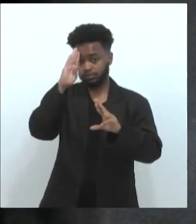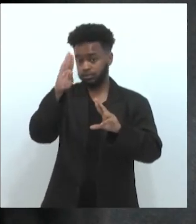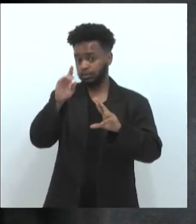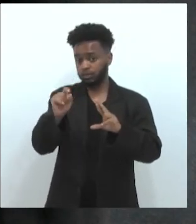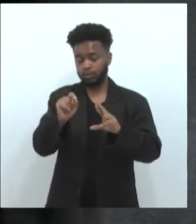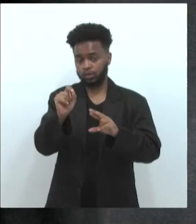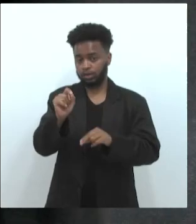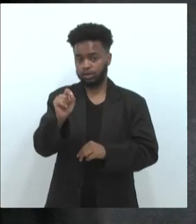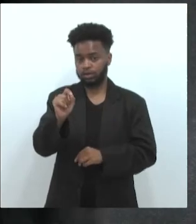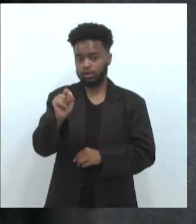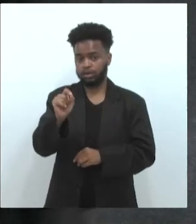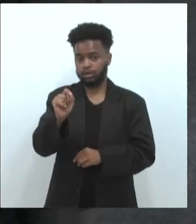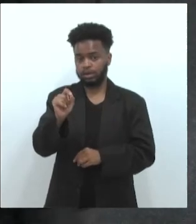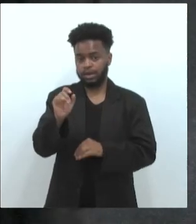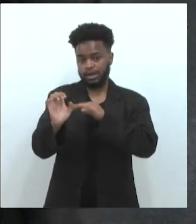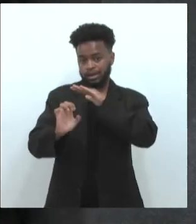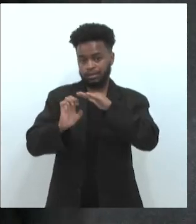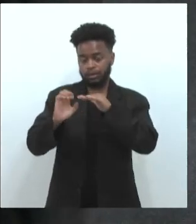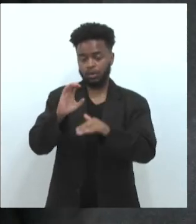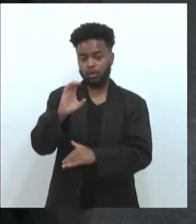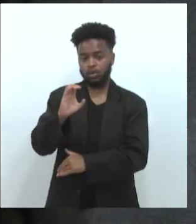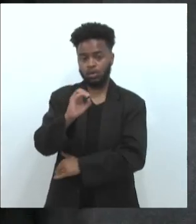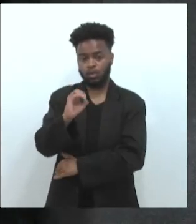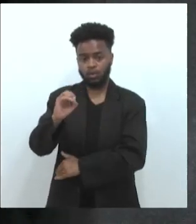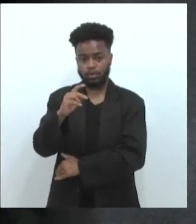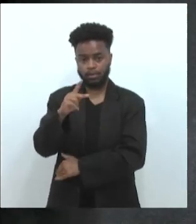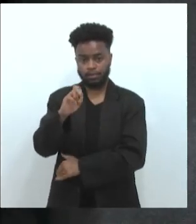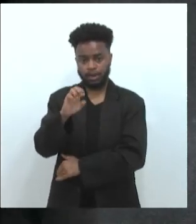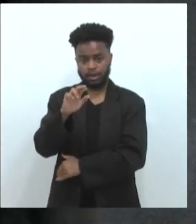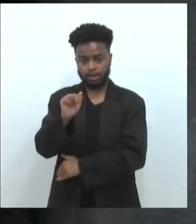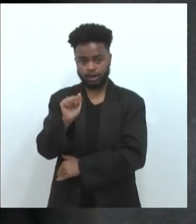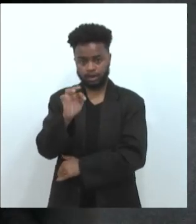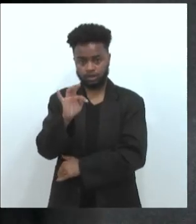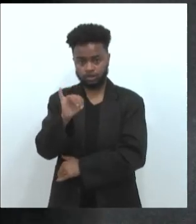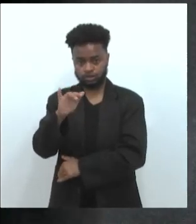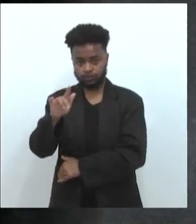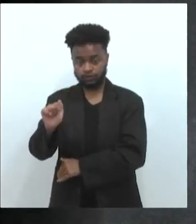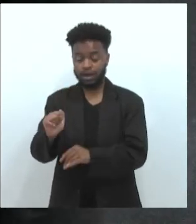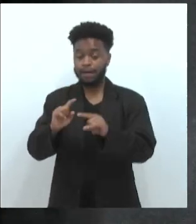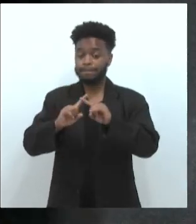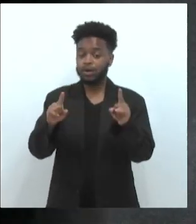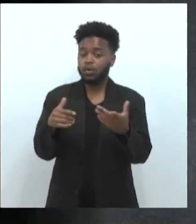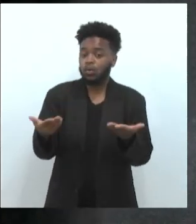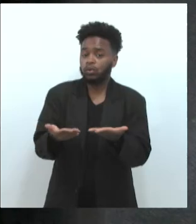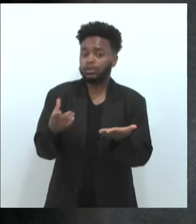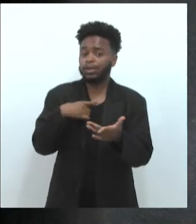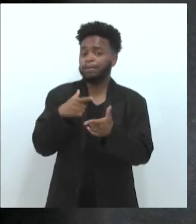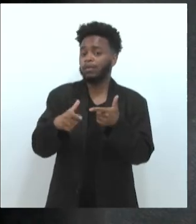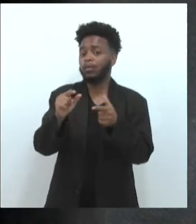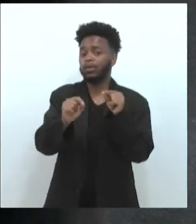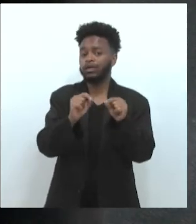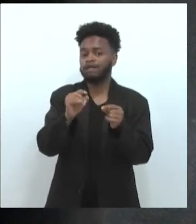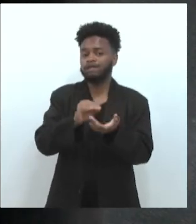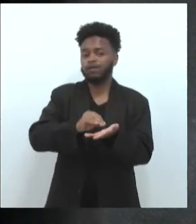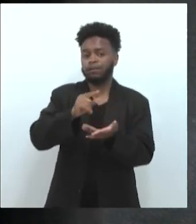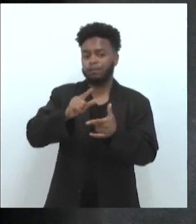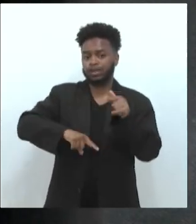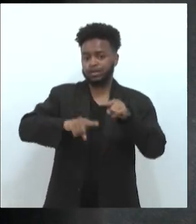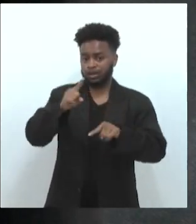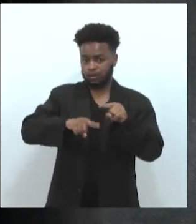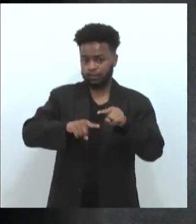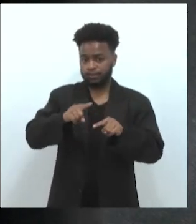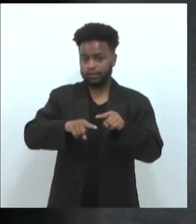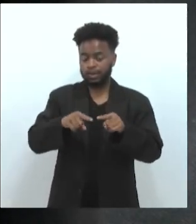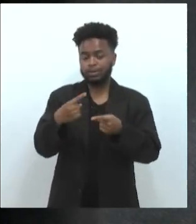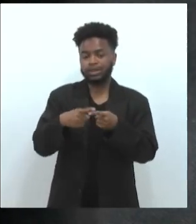preferencialmente para as cooperativas de catadores. Sabe que hoje um dos problemas das cooperativas é material. Eles